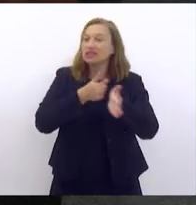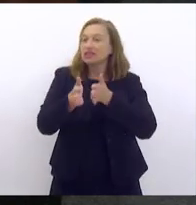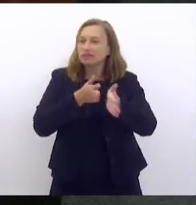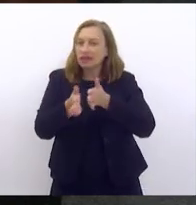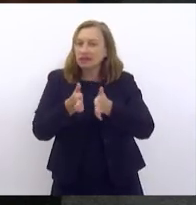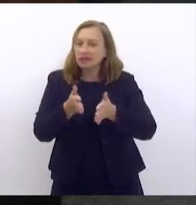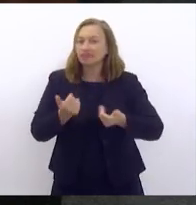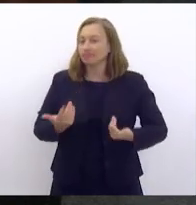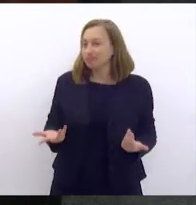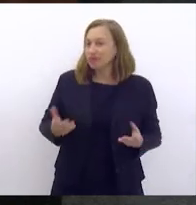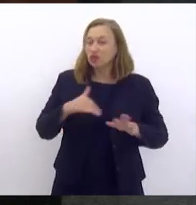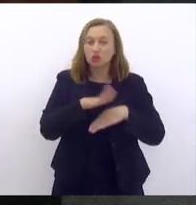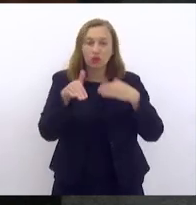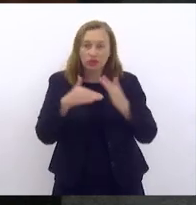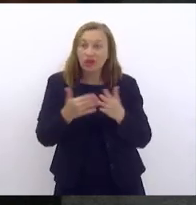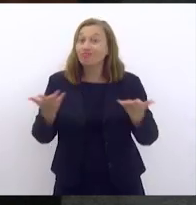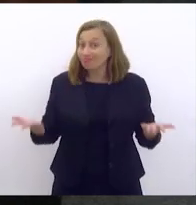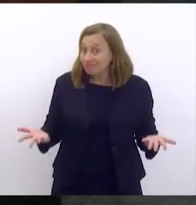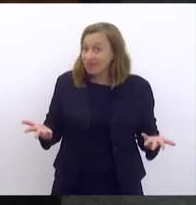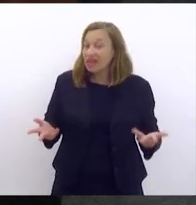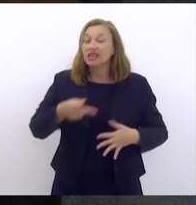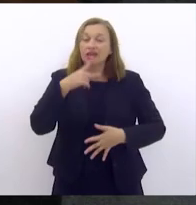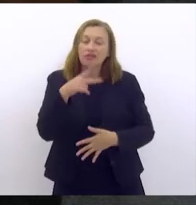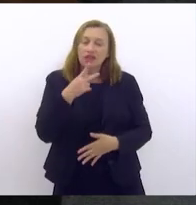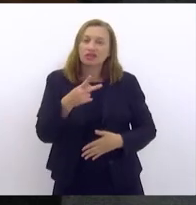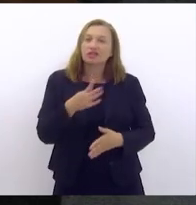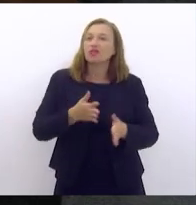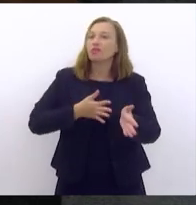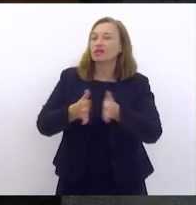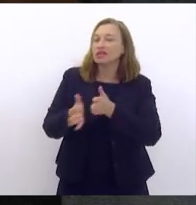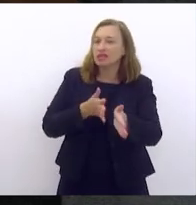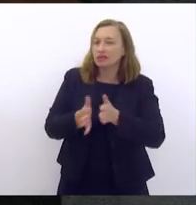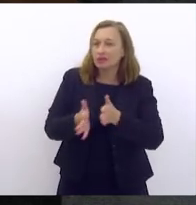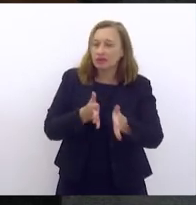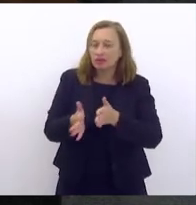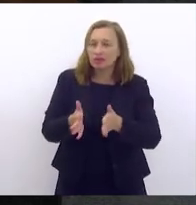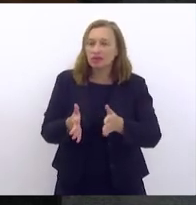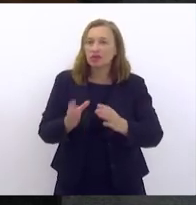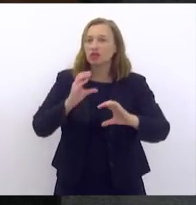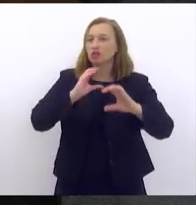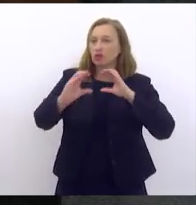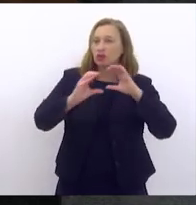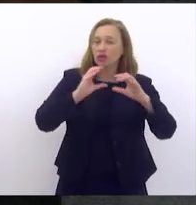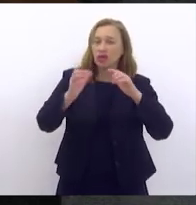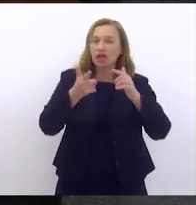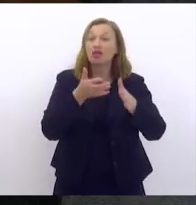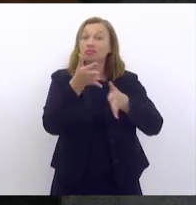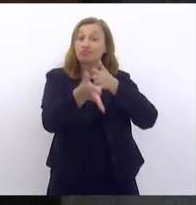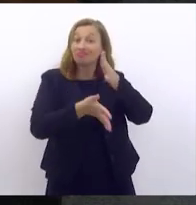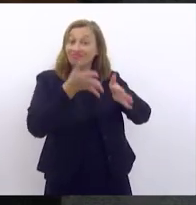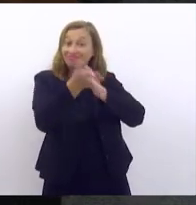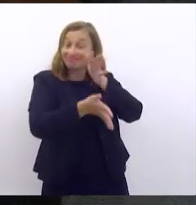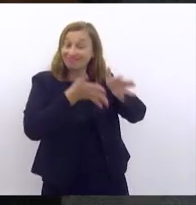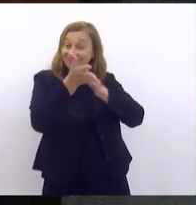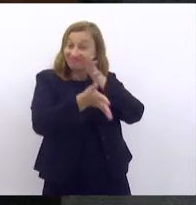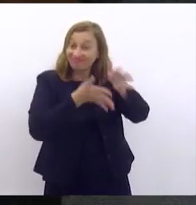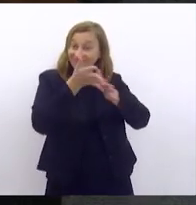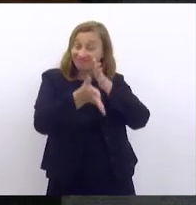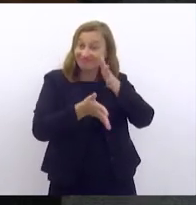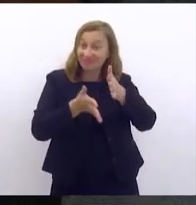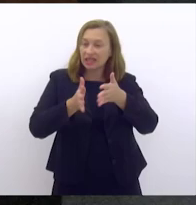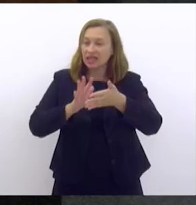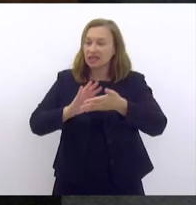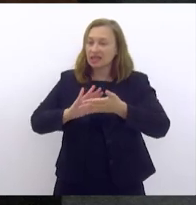de acessibilidade plena. A gente está falando de acessibilidade comunicacional, como língua de sinais, como